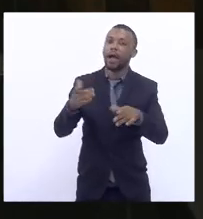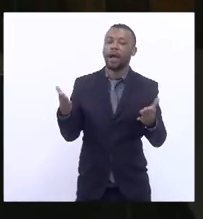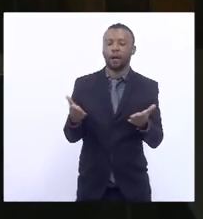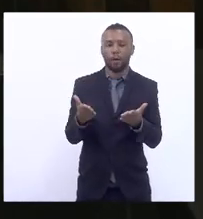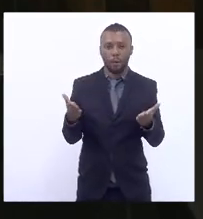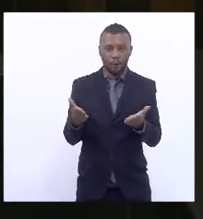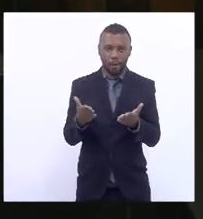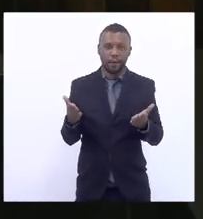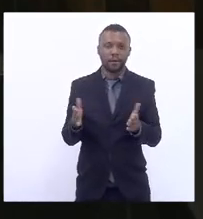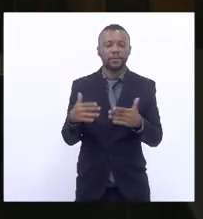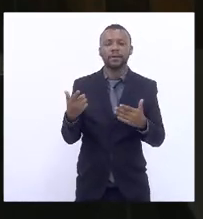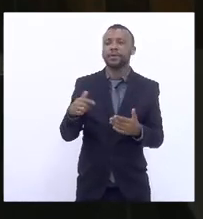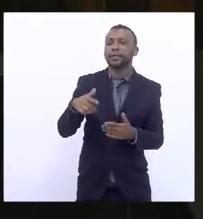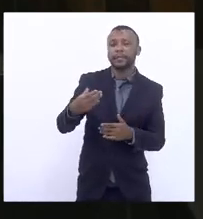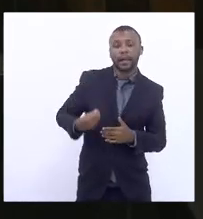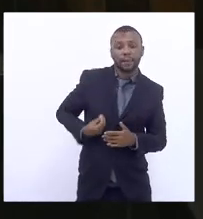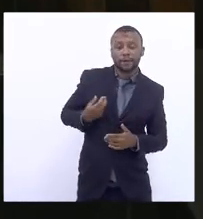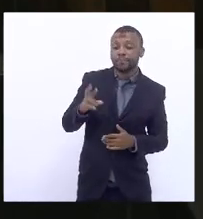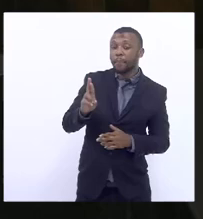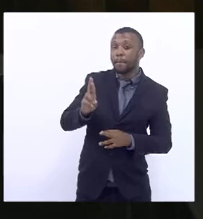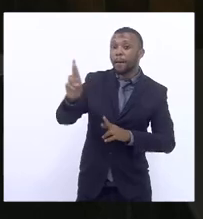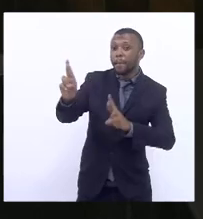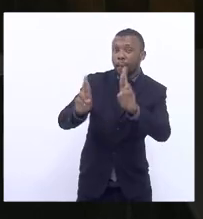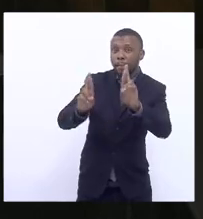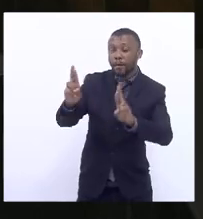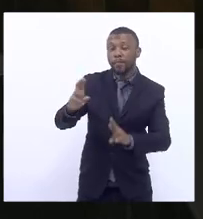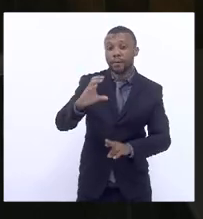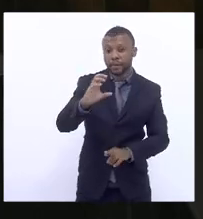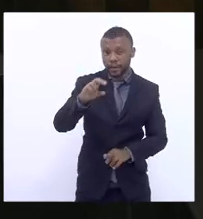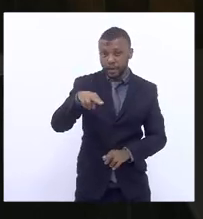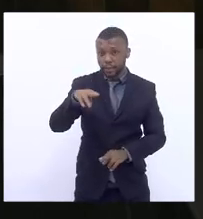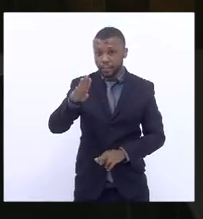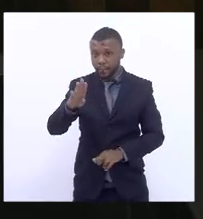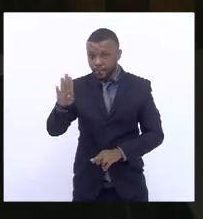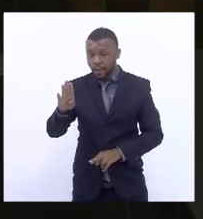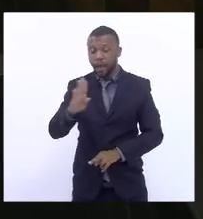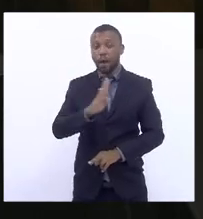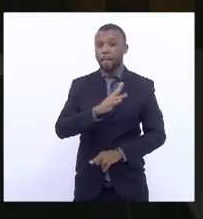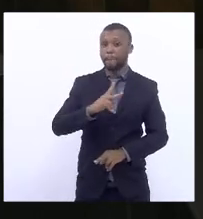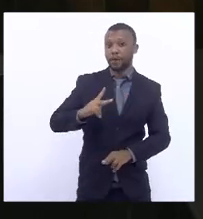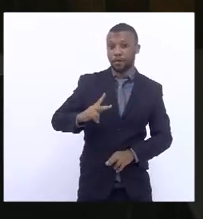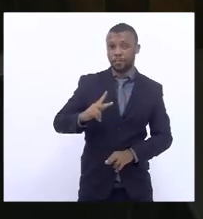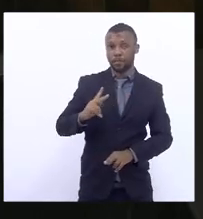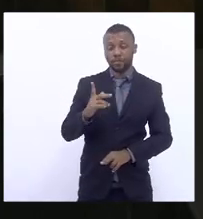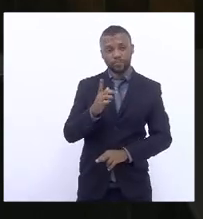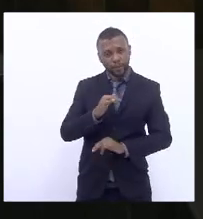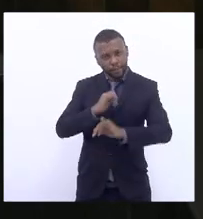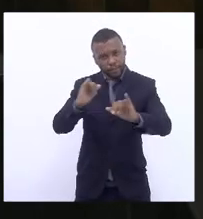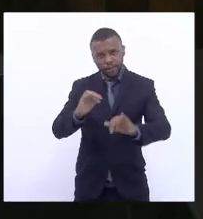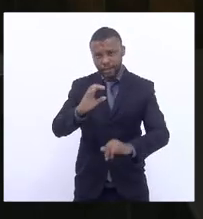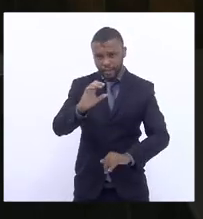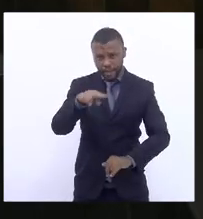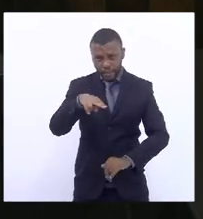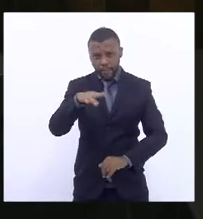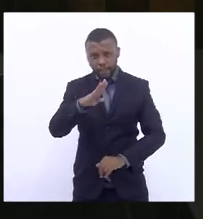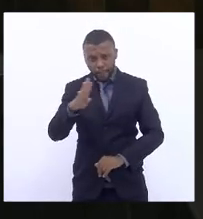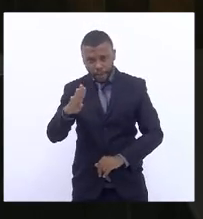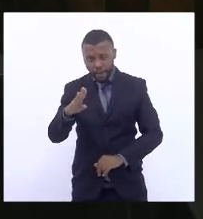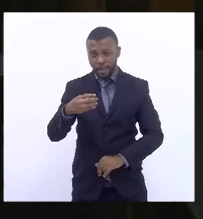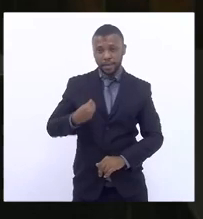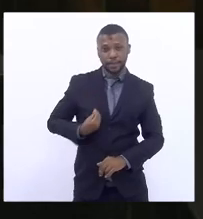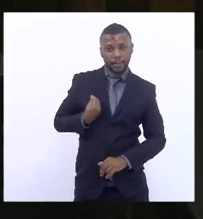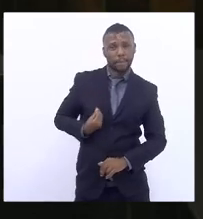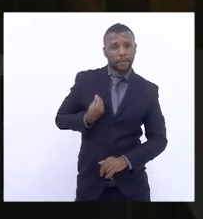E quem estava lá representando a CNBB? Um bispo estava lá, dizendo: a CNBB está aqui. A CNBB